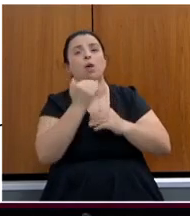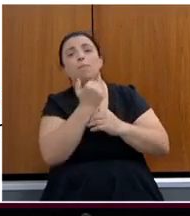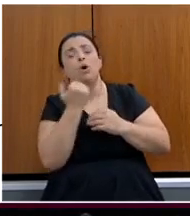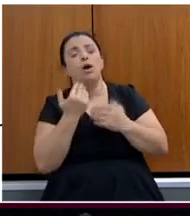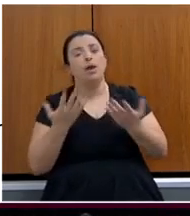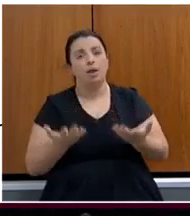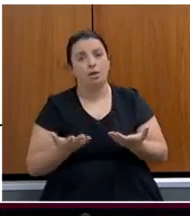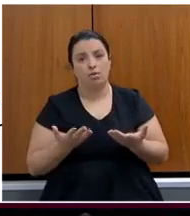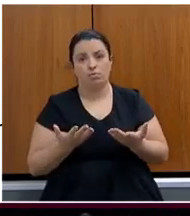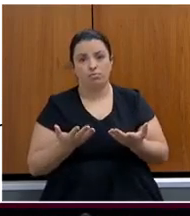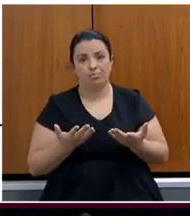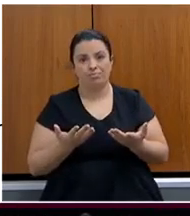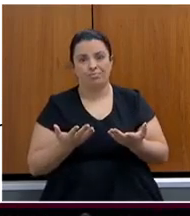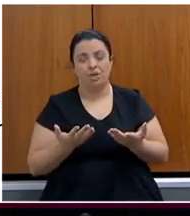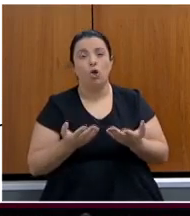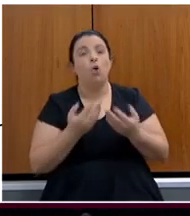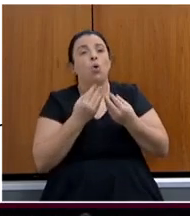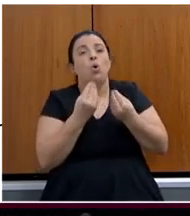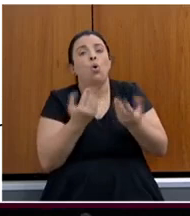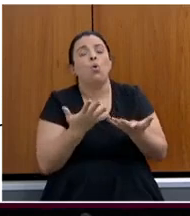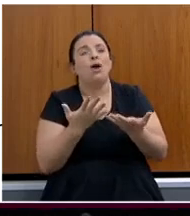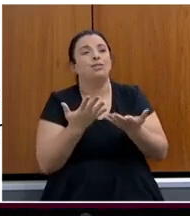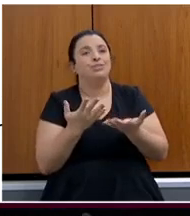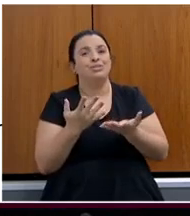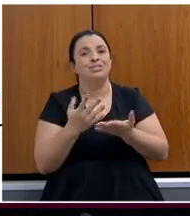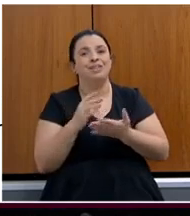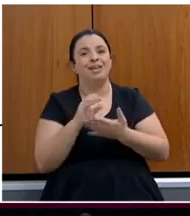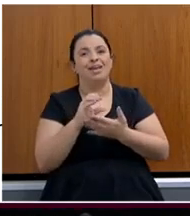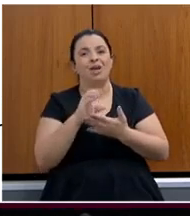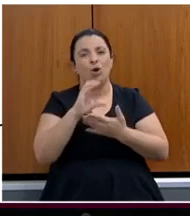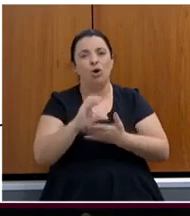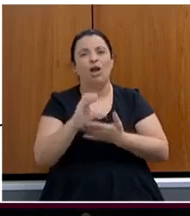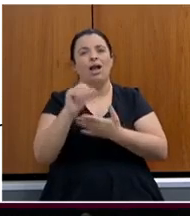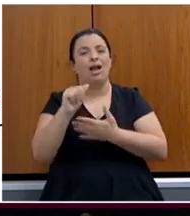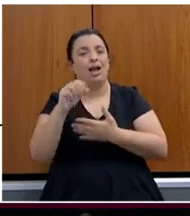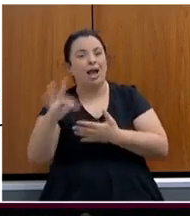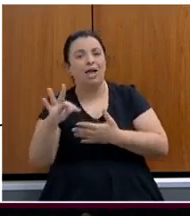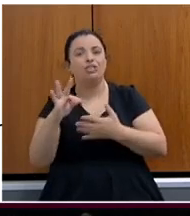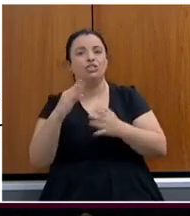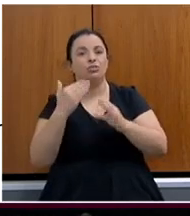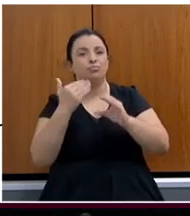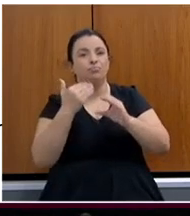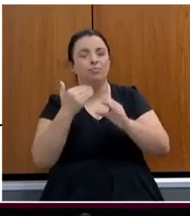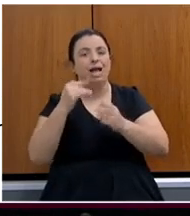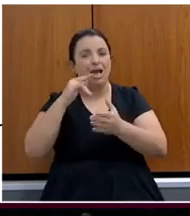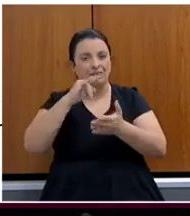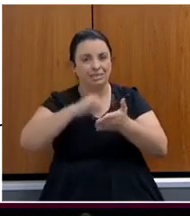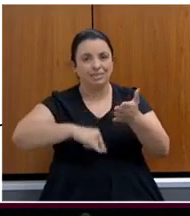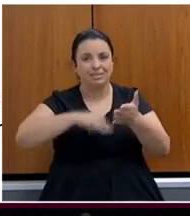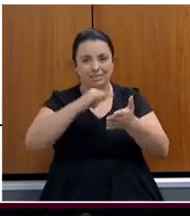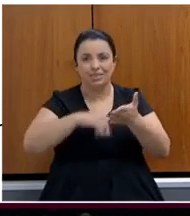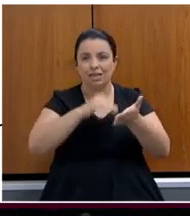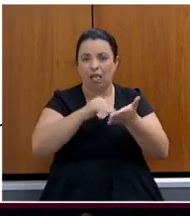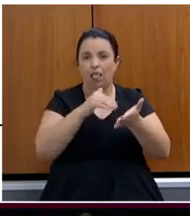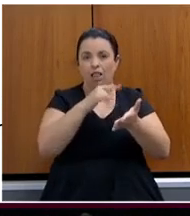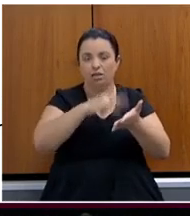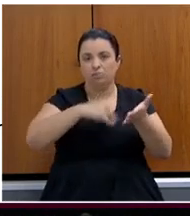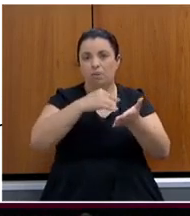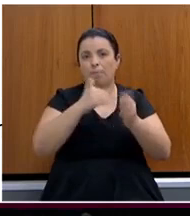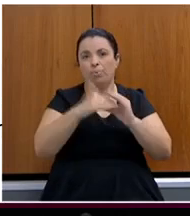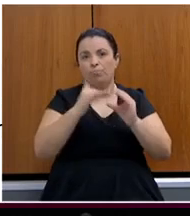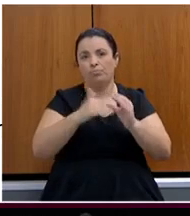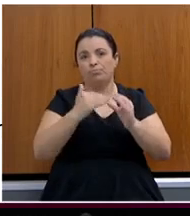quantas comunicações de acidente de trabalho Foram expedidas pela secretaria de profissionais contaminados por convide